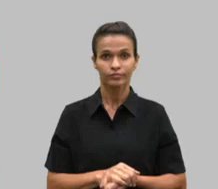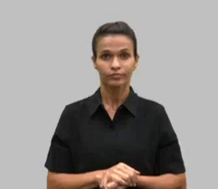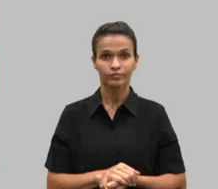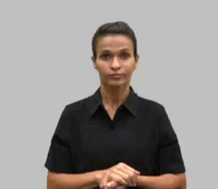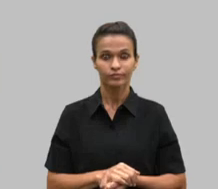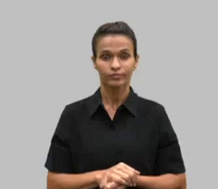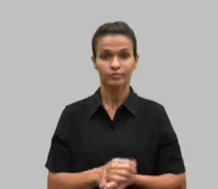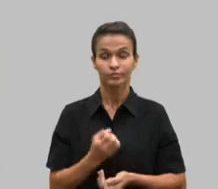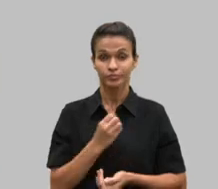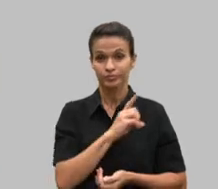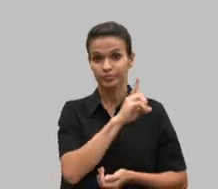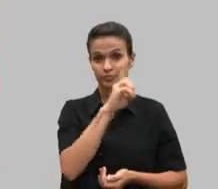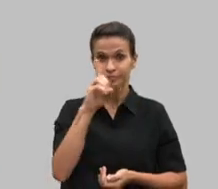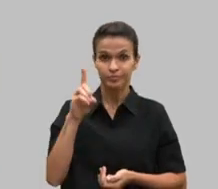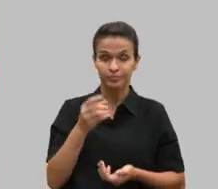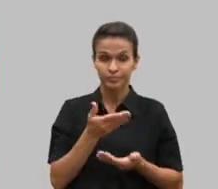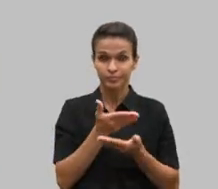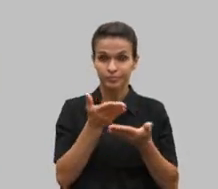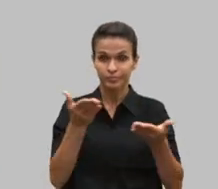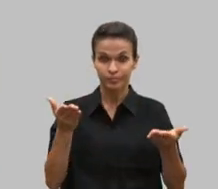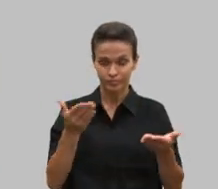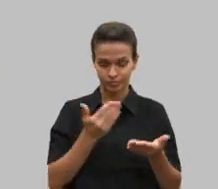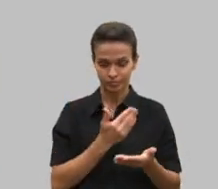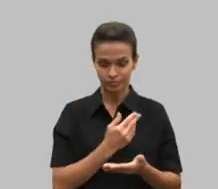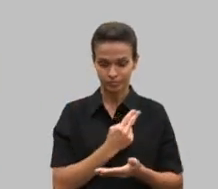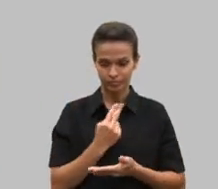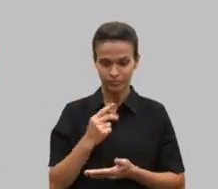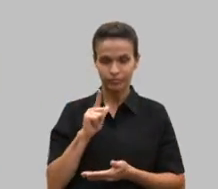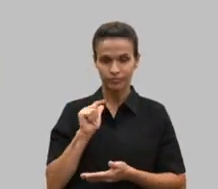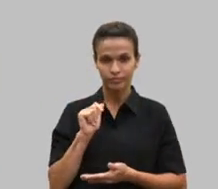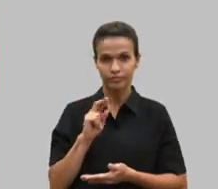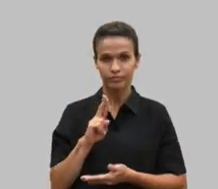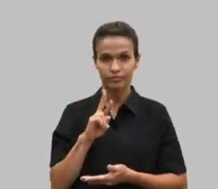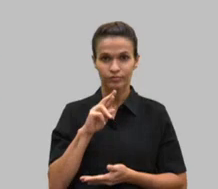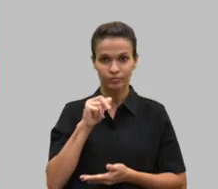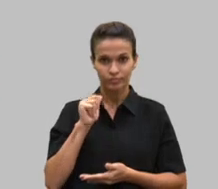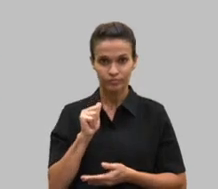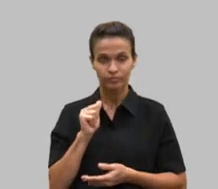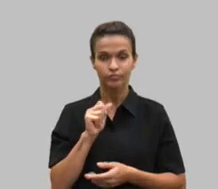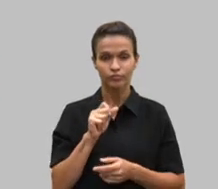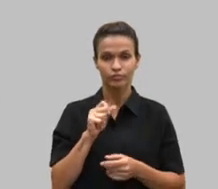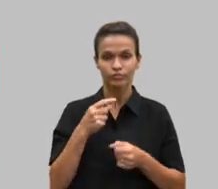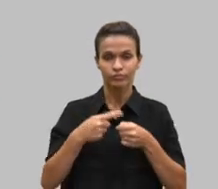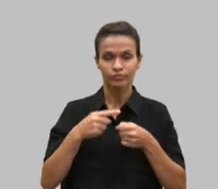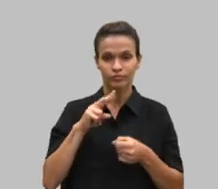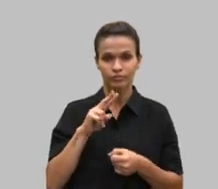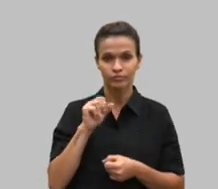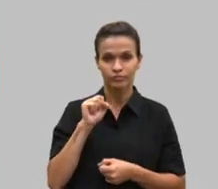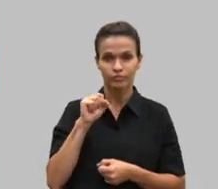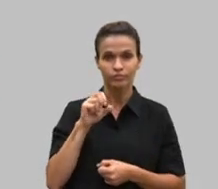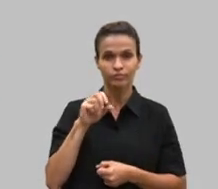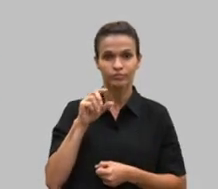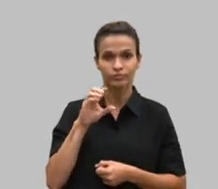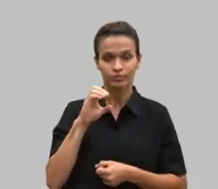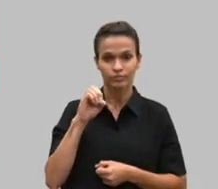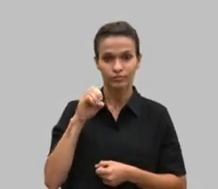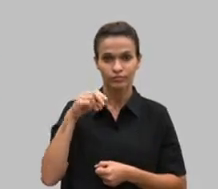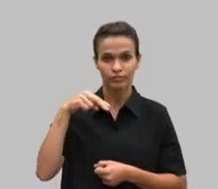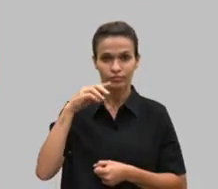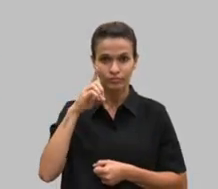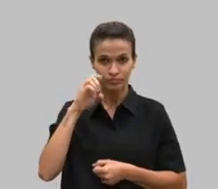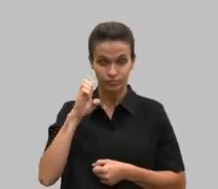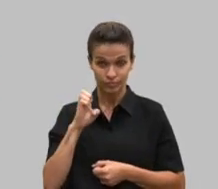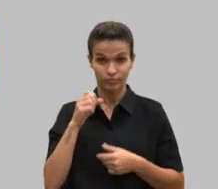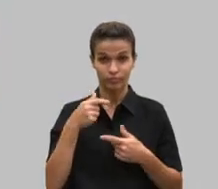Bom dia a todos eu sou a Laura bolandini Freitas de Visconde do Rio Branco do Polo Zona da Mata Norte estou aqui